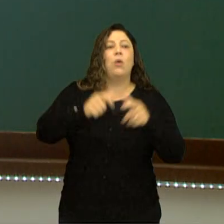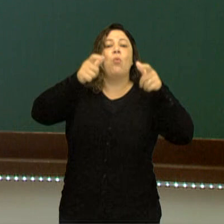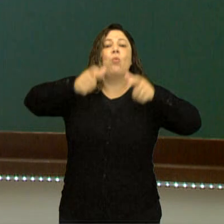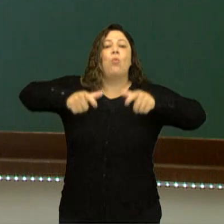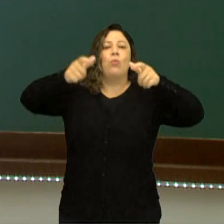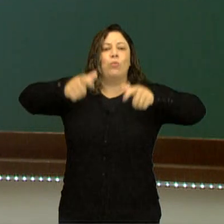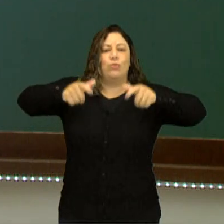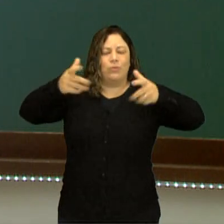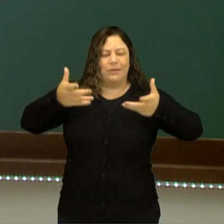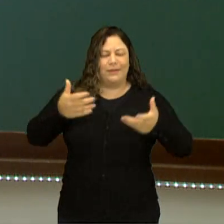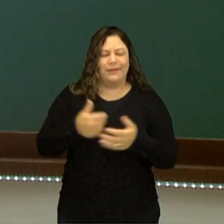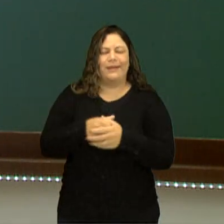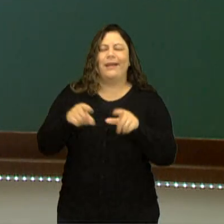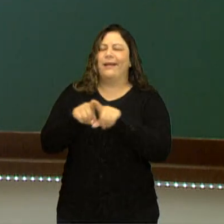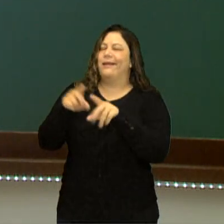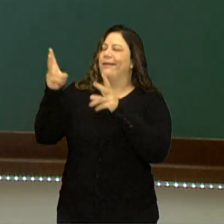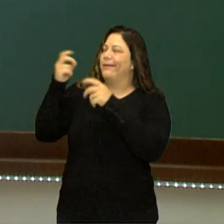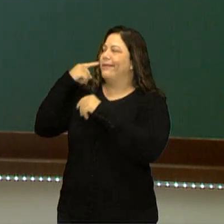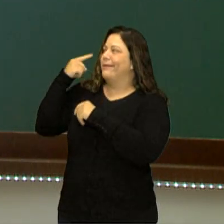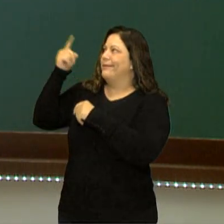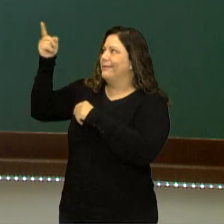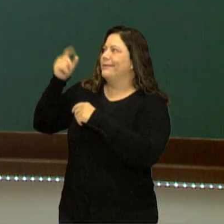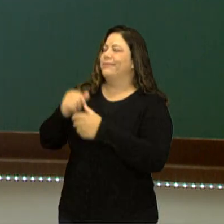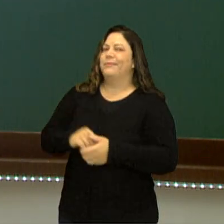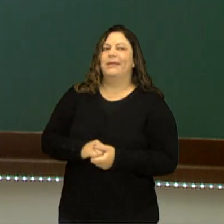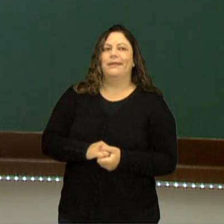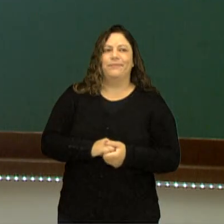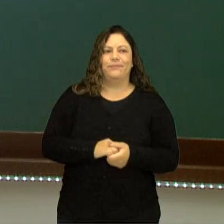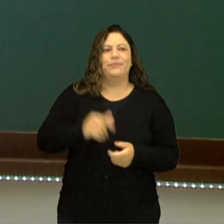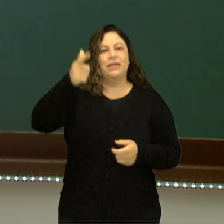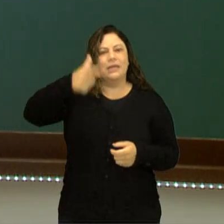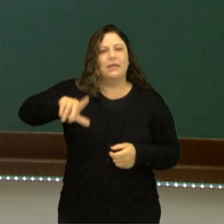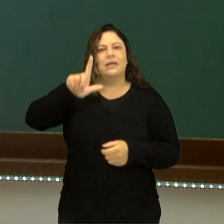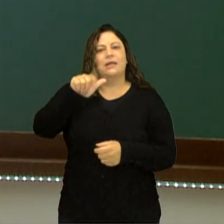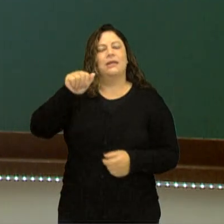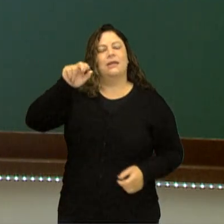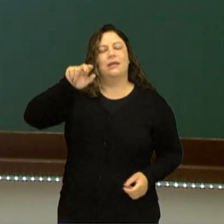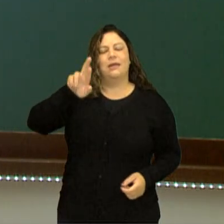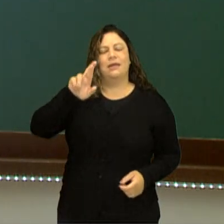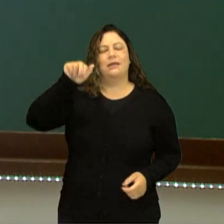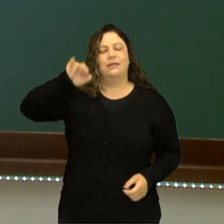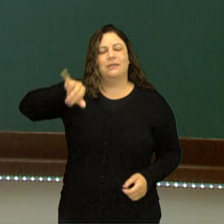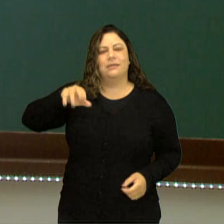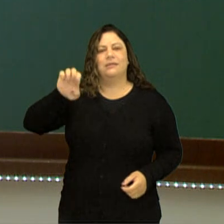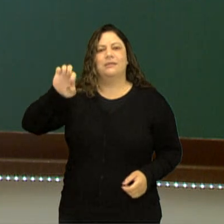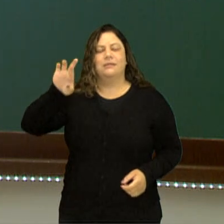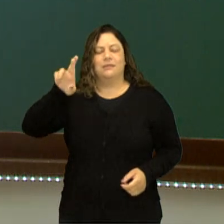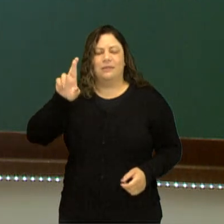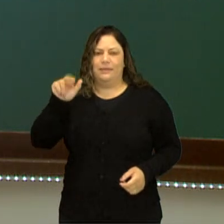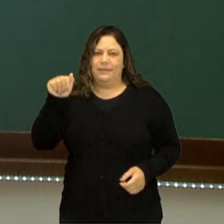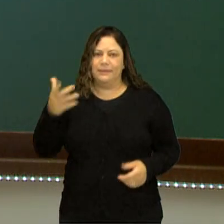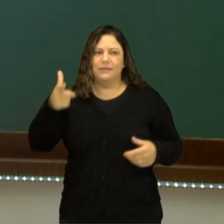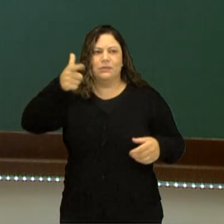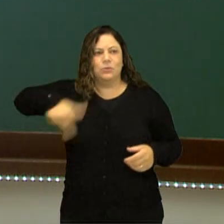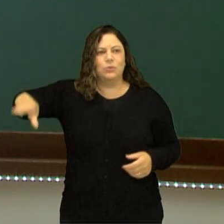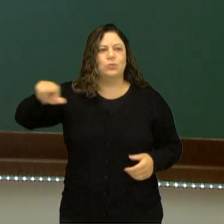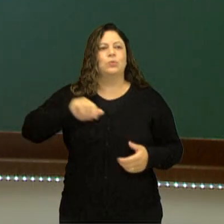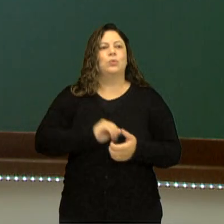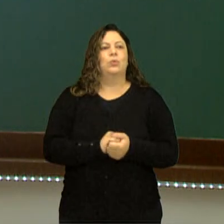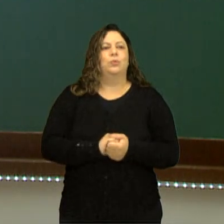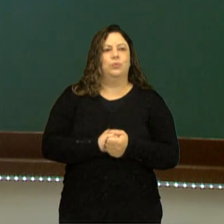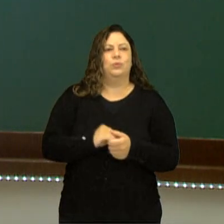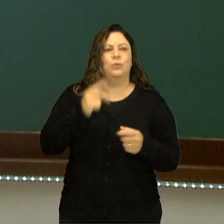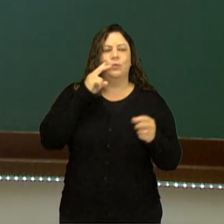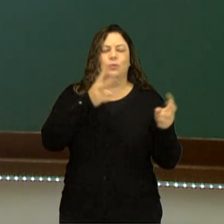Bonde das Laranjeiras, no Catete, Laranjeiras de novo, Instituto Pasteur, marcadores de lugares. E ainda